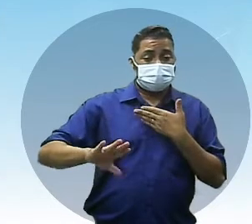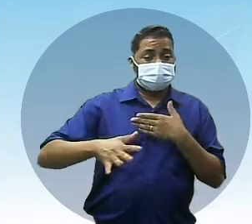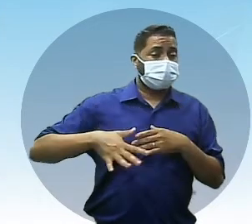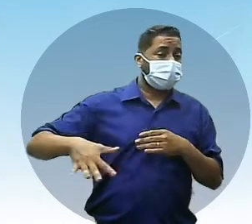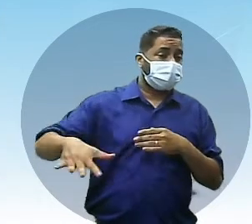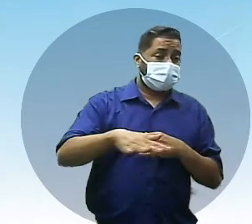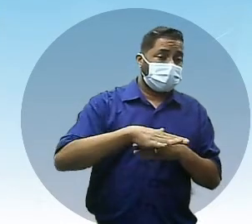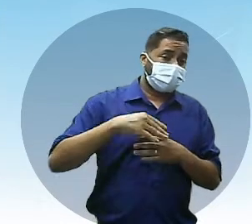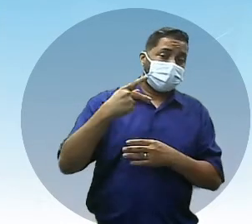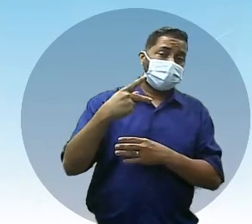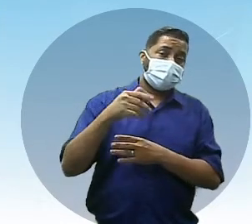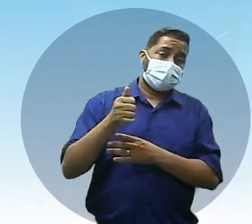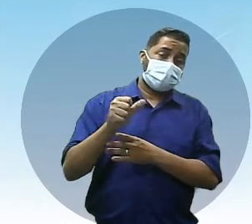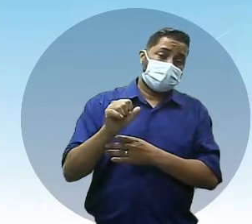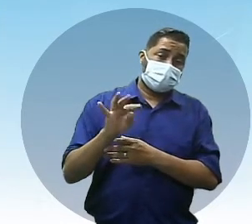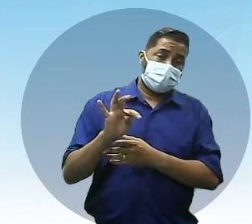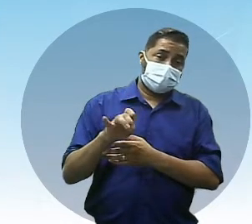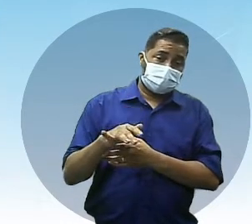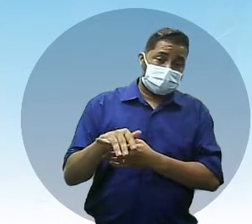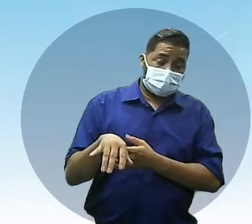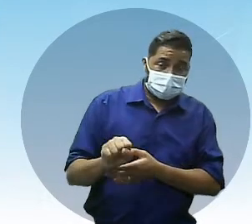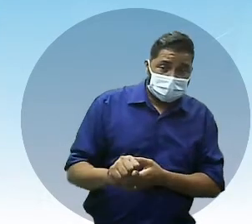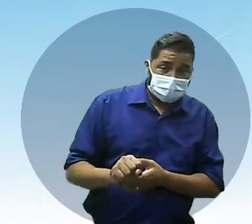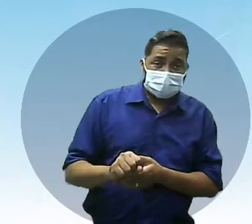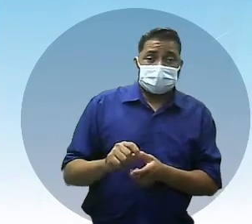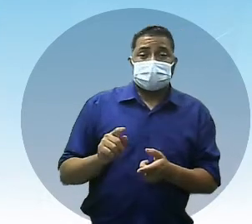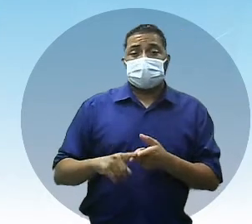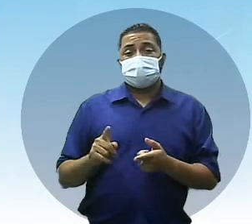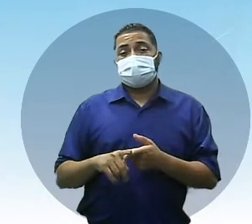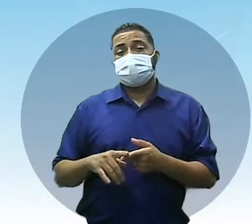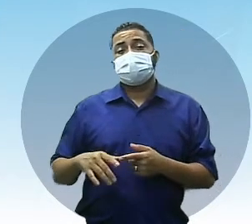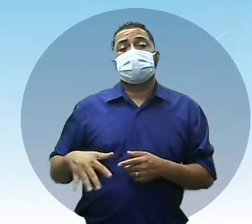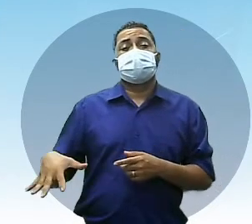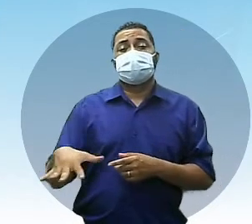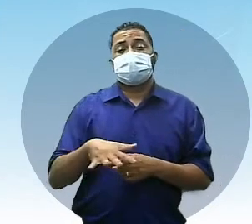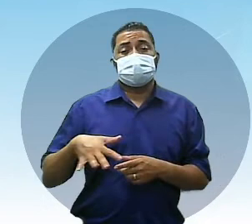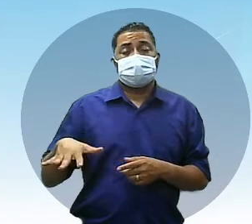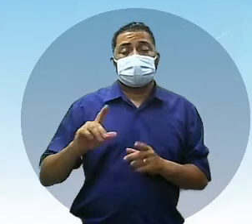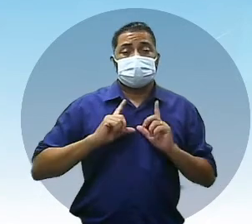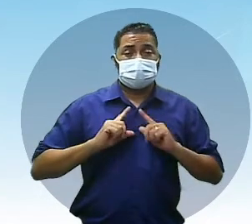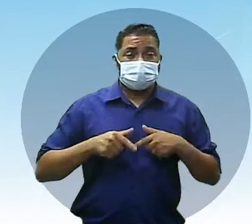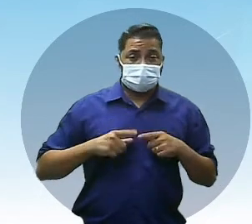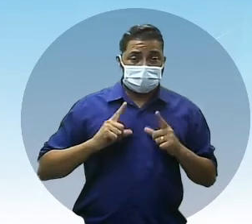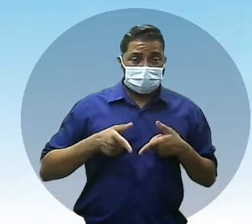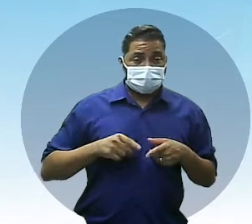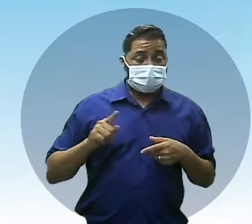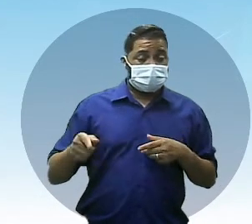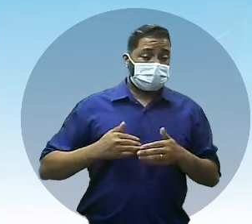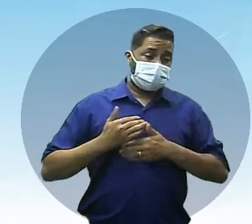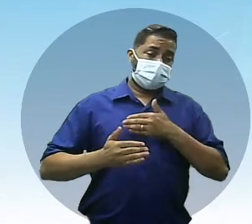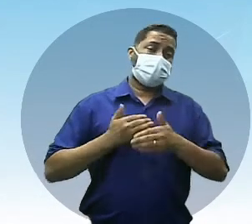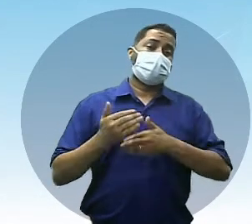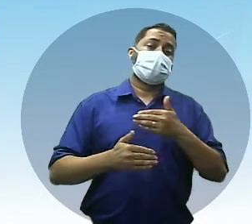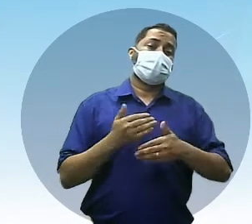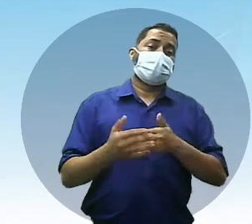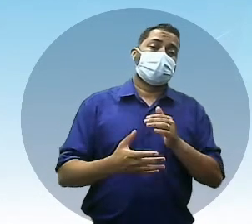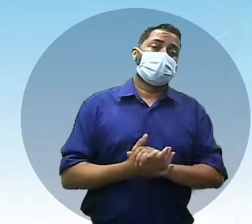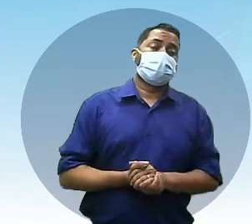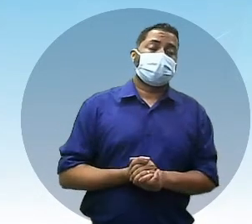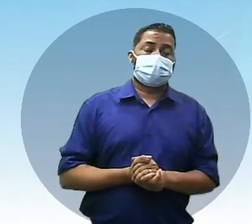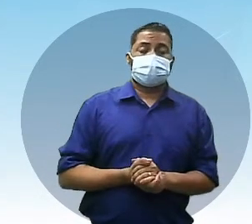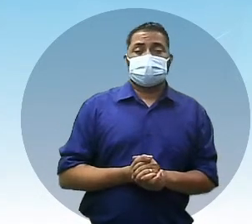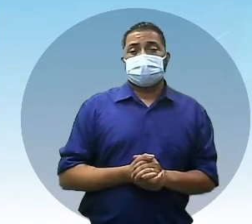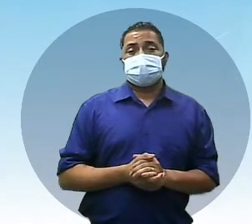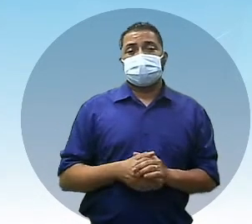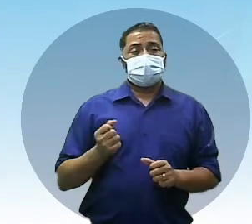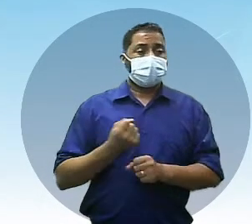regiões palestinas das regiões israelenses, tá bem? Isso aí gerou, inclusive,